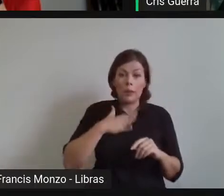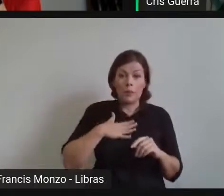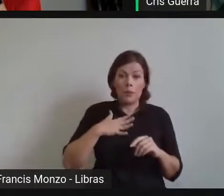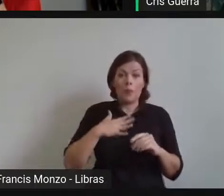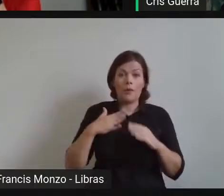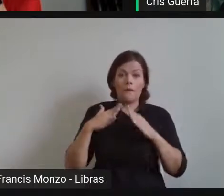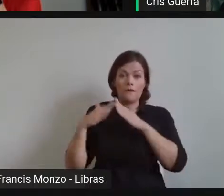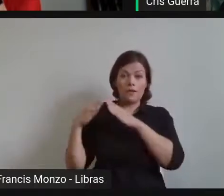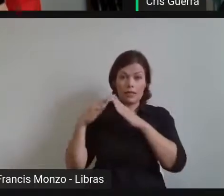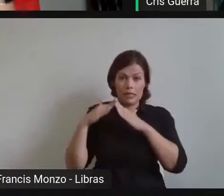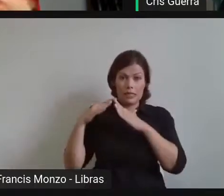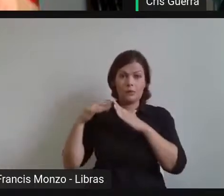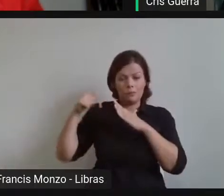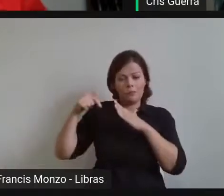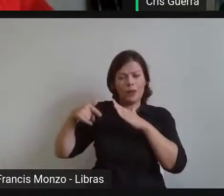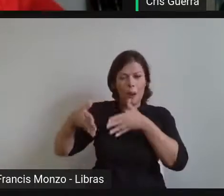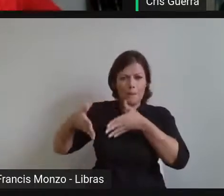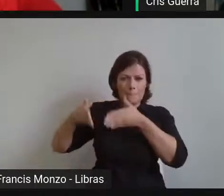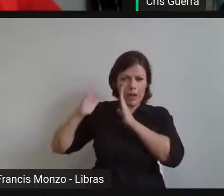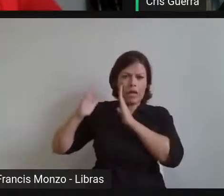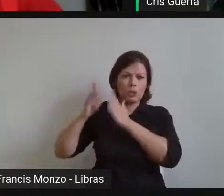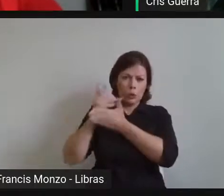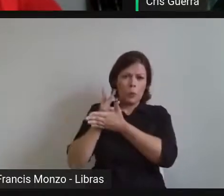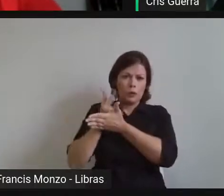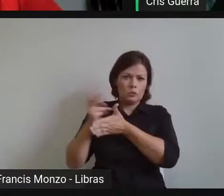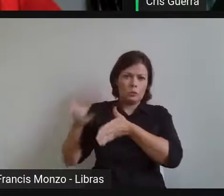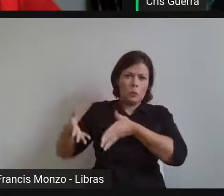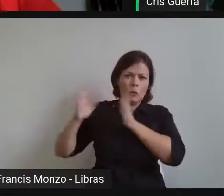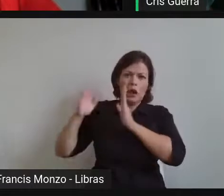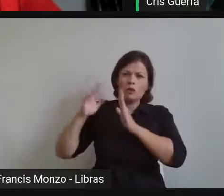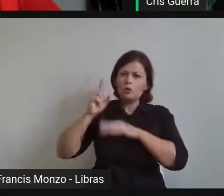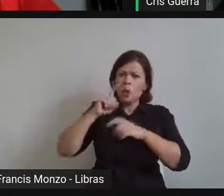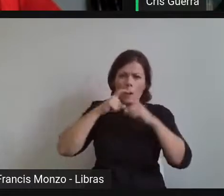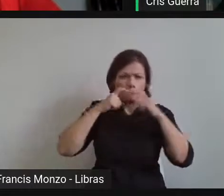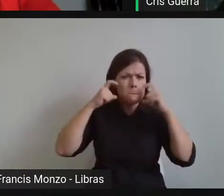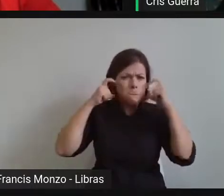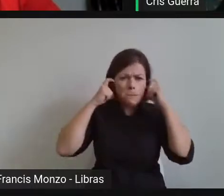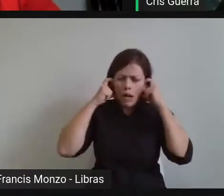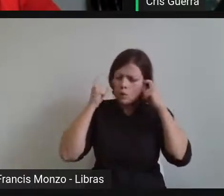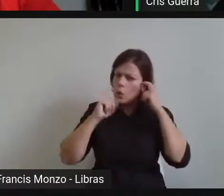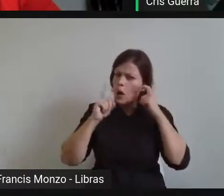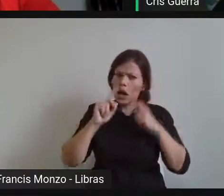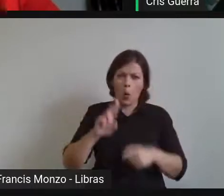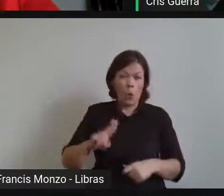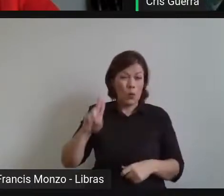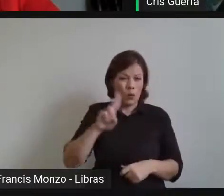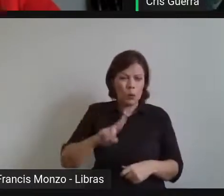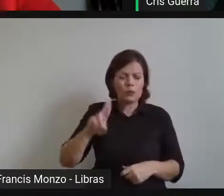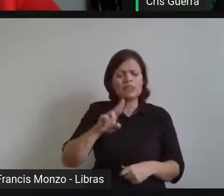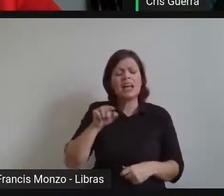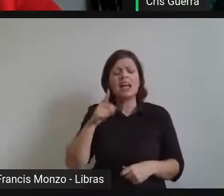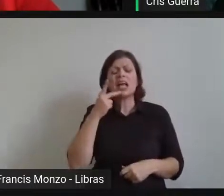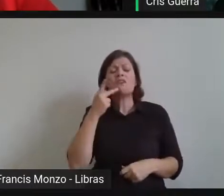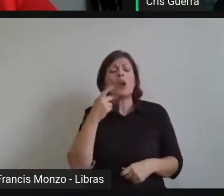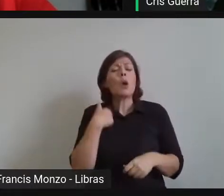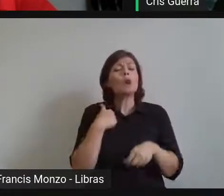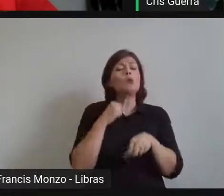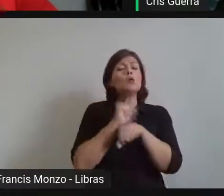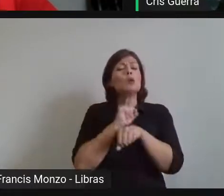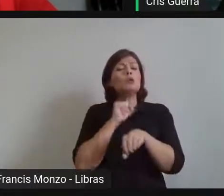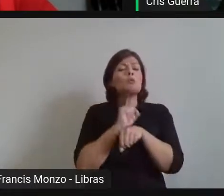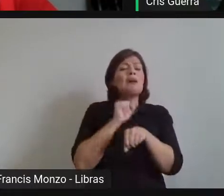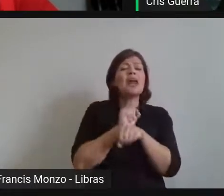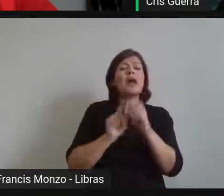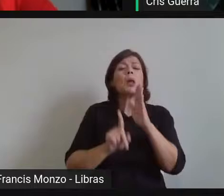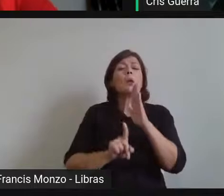máscara de jeito nenhum, e um dia desse ele falou, tô esperando esse pico da pandemia chegar. Bom, ele está no hospital. Ele está no